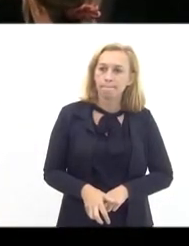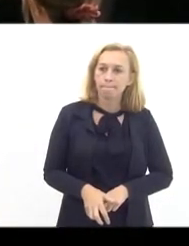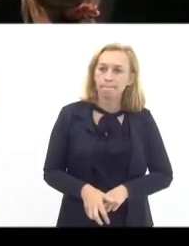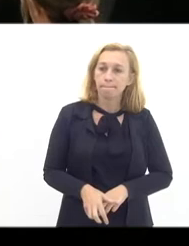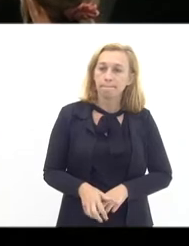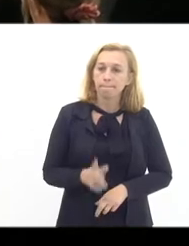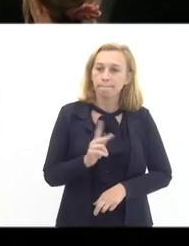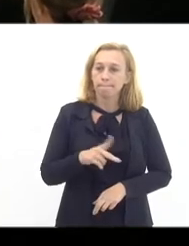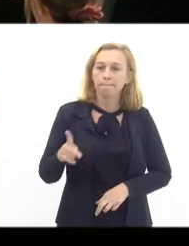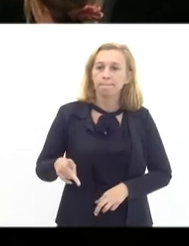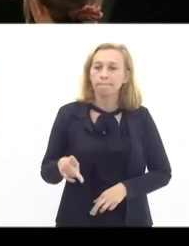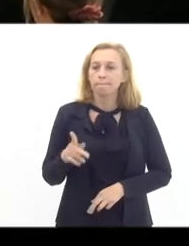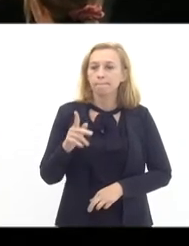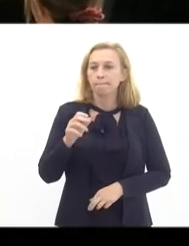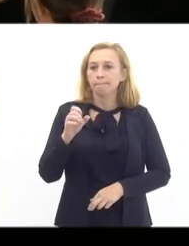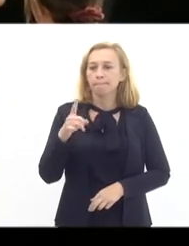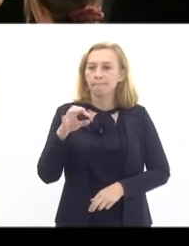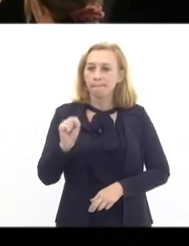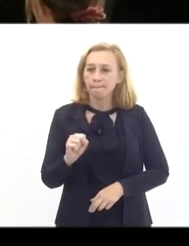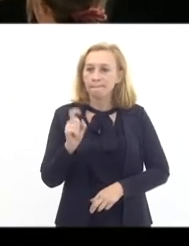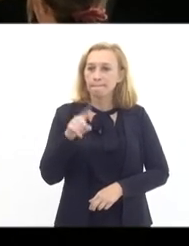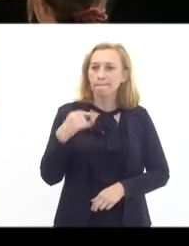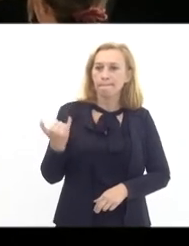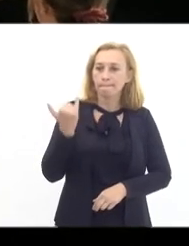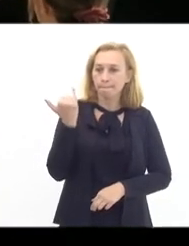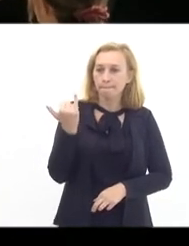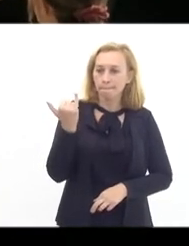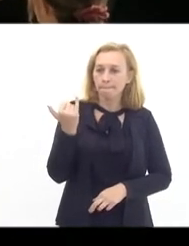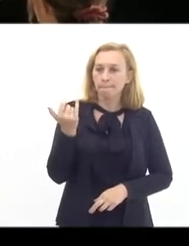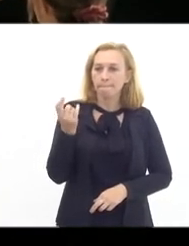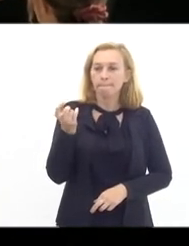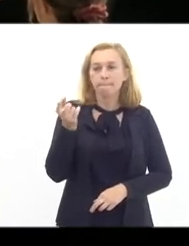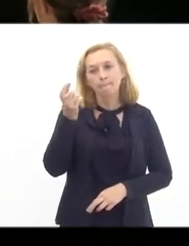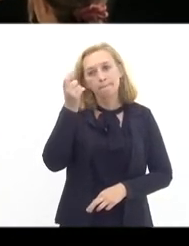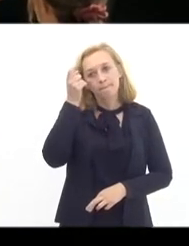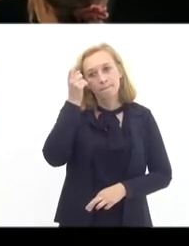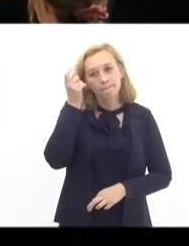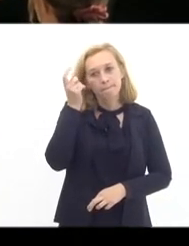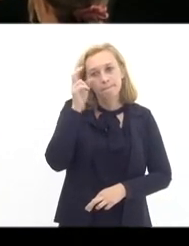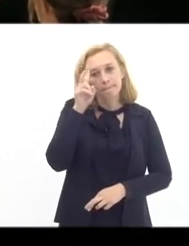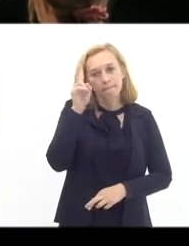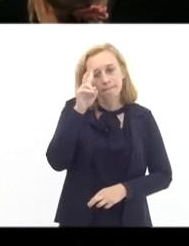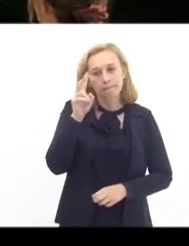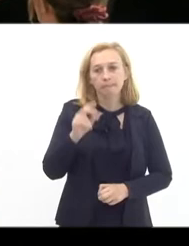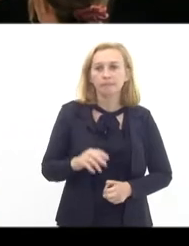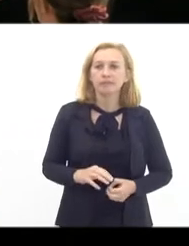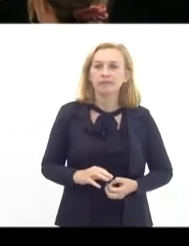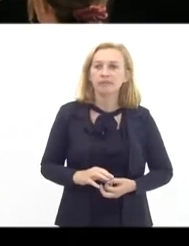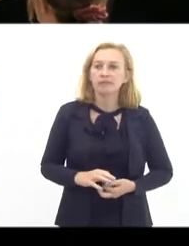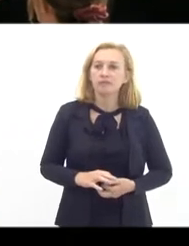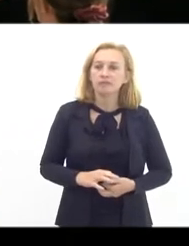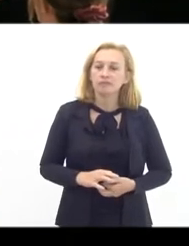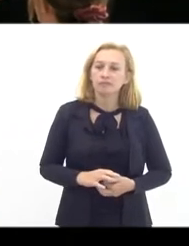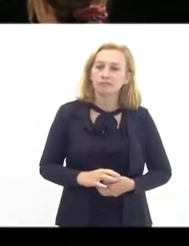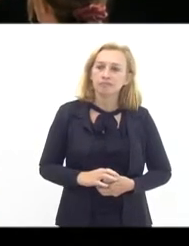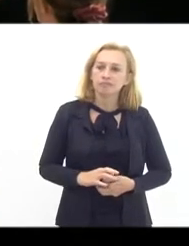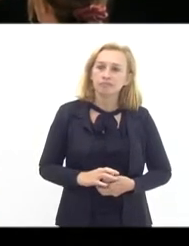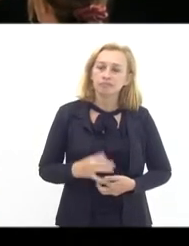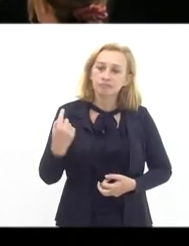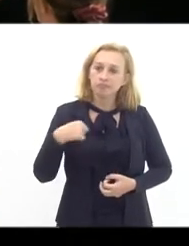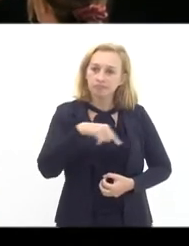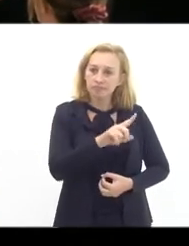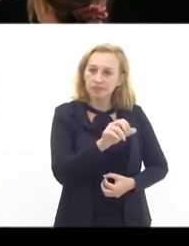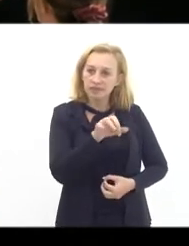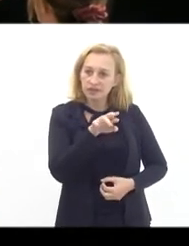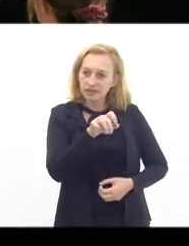Bom, professora Cleise, é importante rememorar que, quando eu estive lá no Senarte,